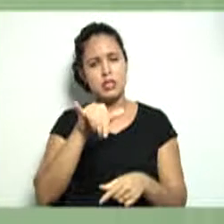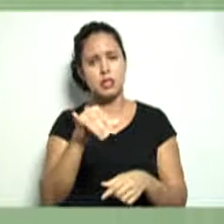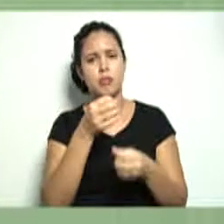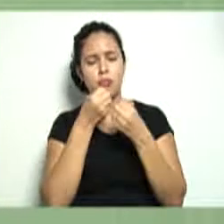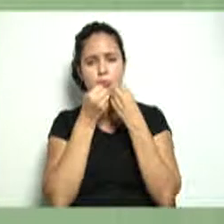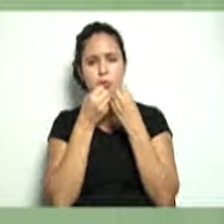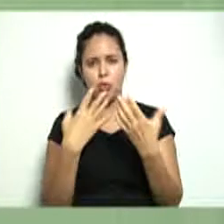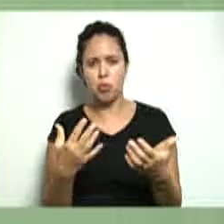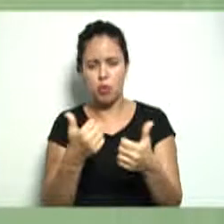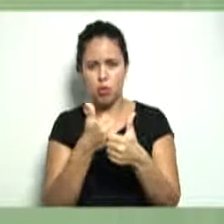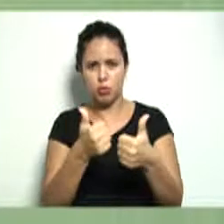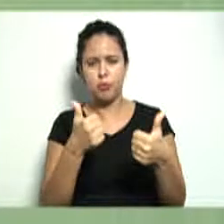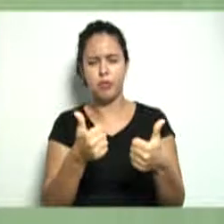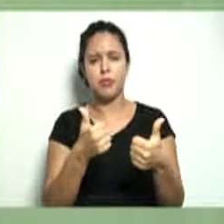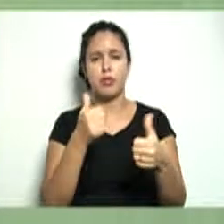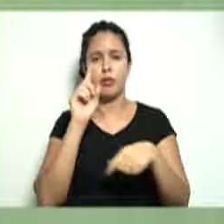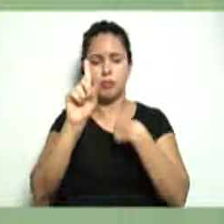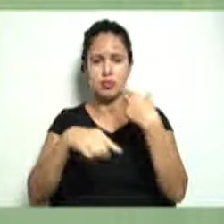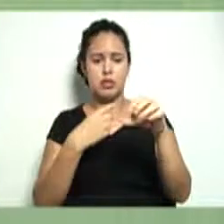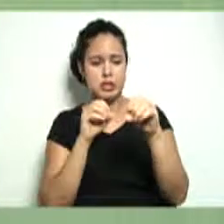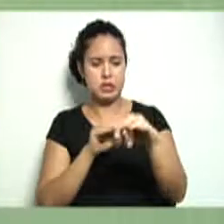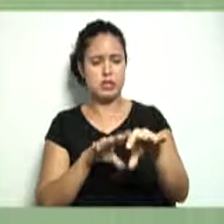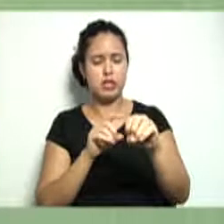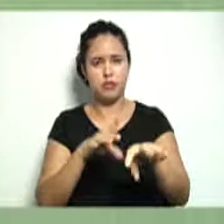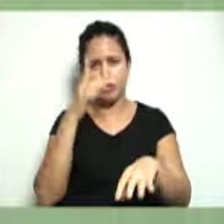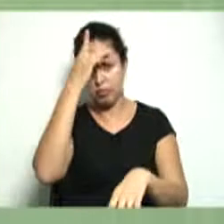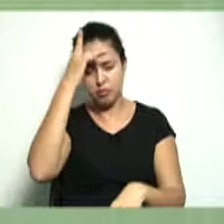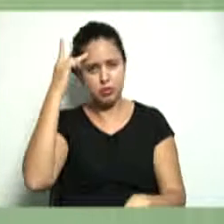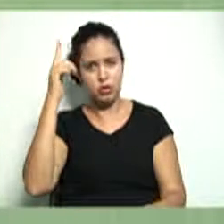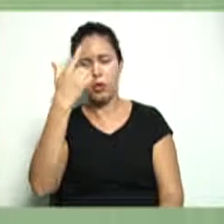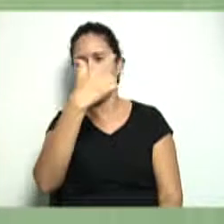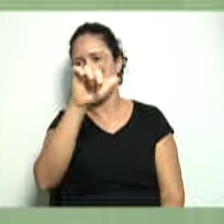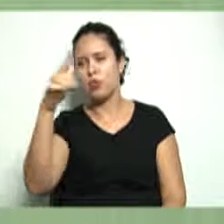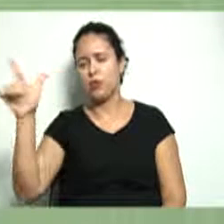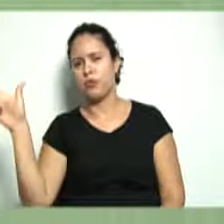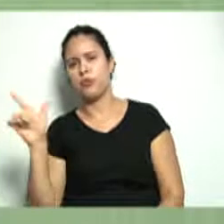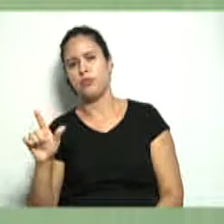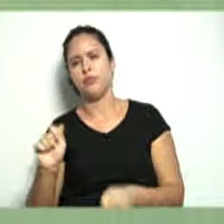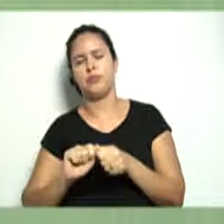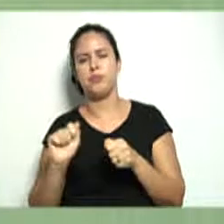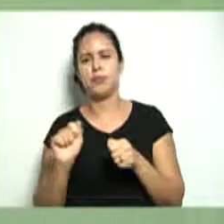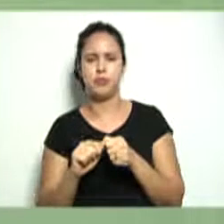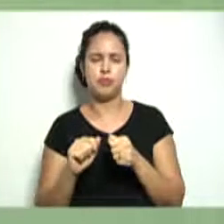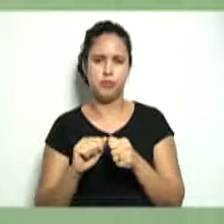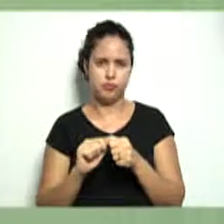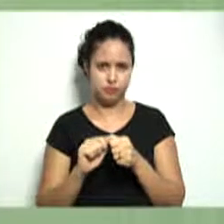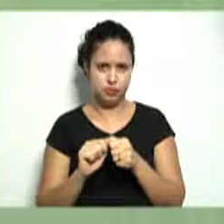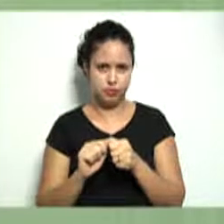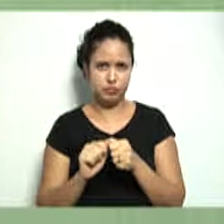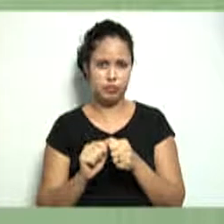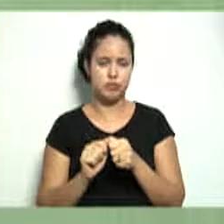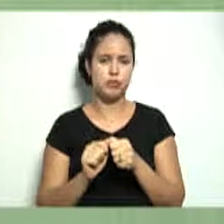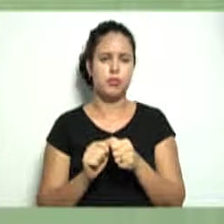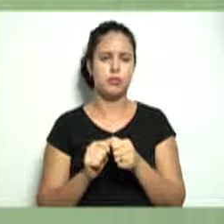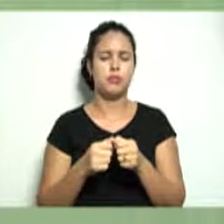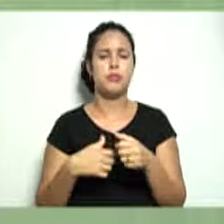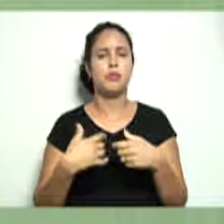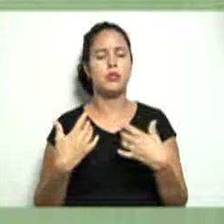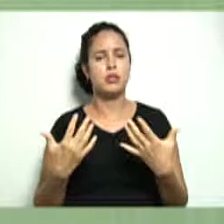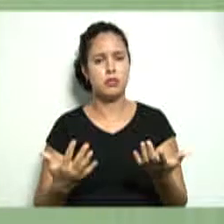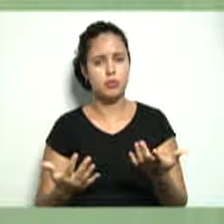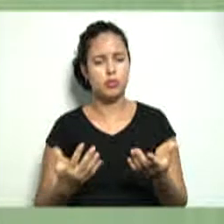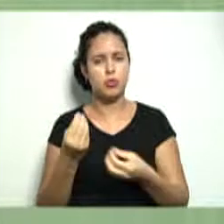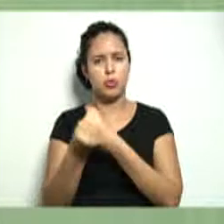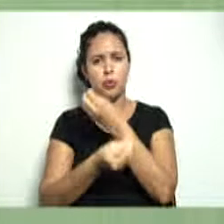bons, eles ensinavam essas formas de trabalho aos outros homens. Essa